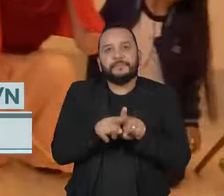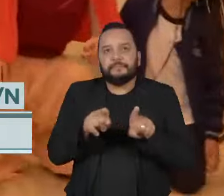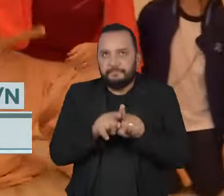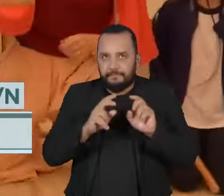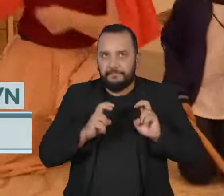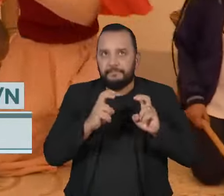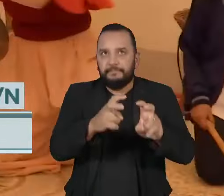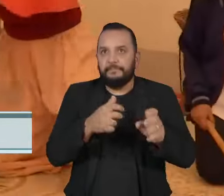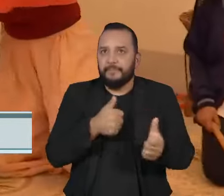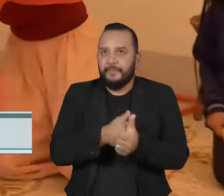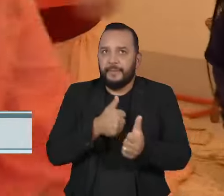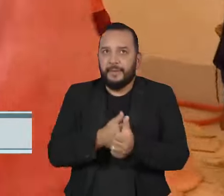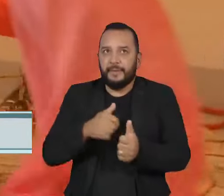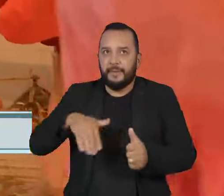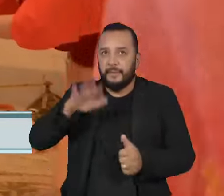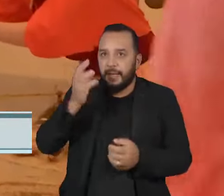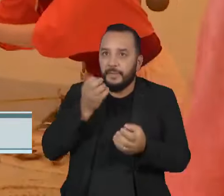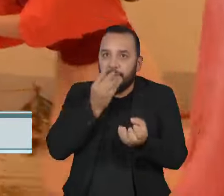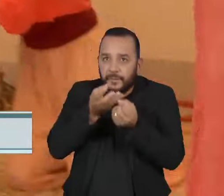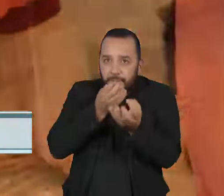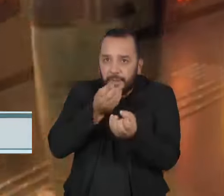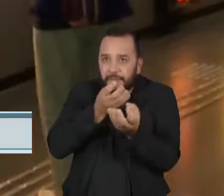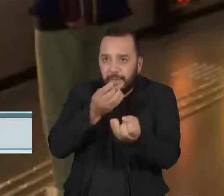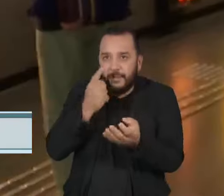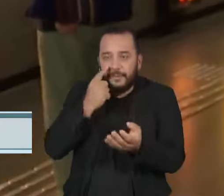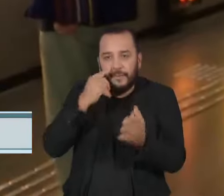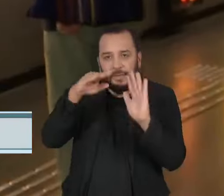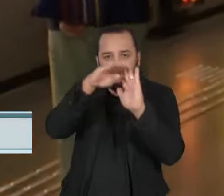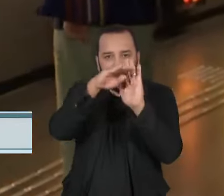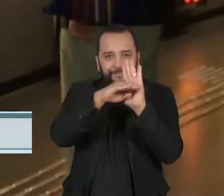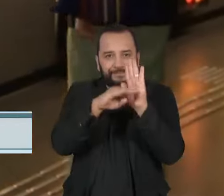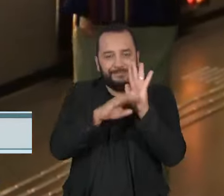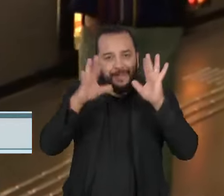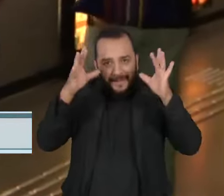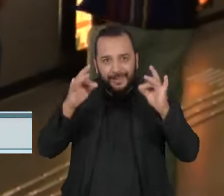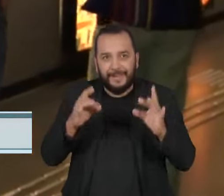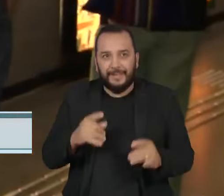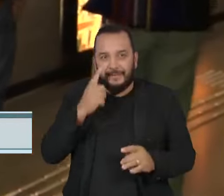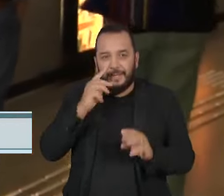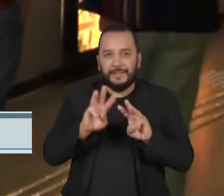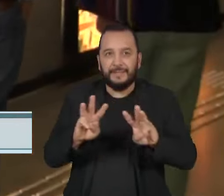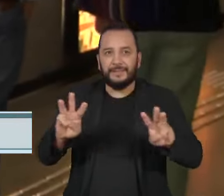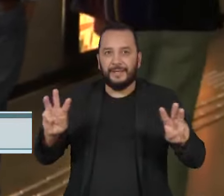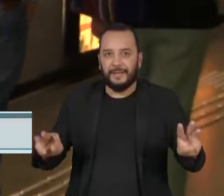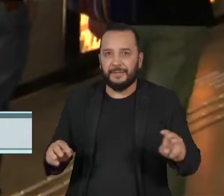metrô. Quem quiser mais informações, verificar essa programação completa, é só acessar o site